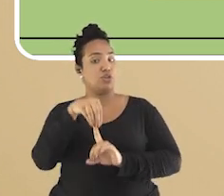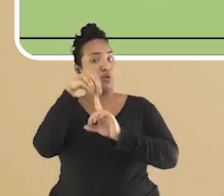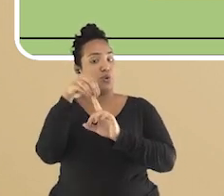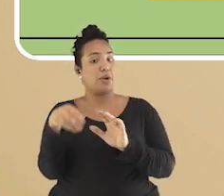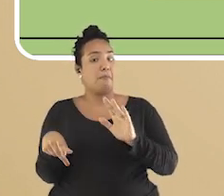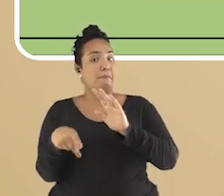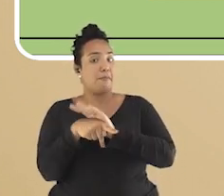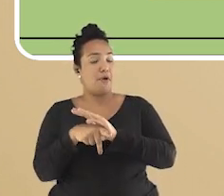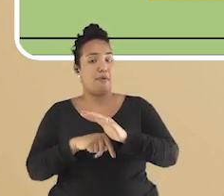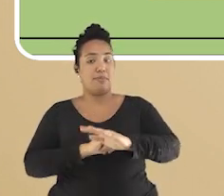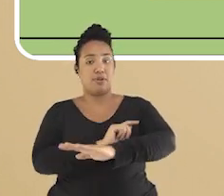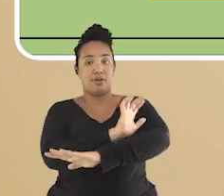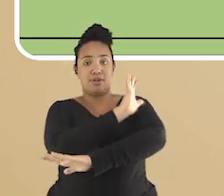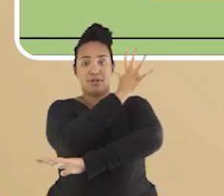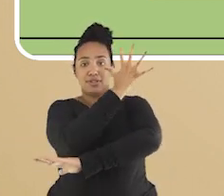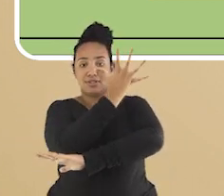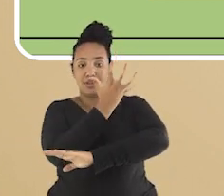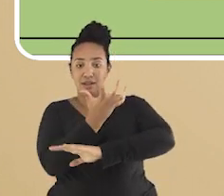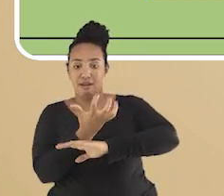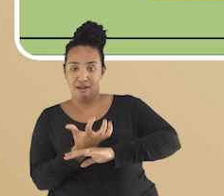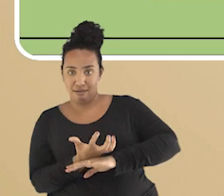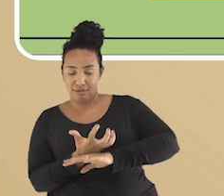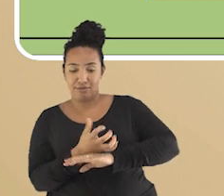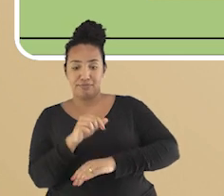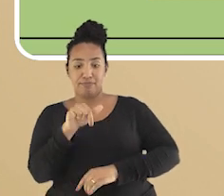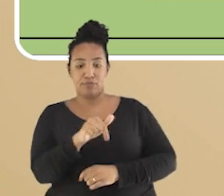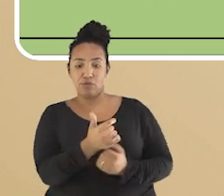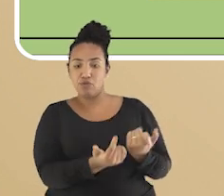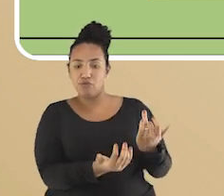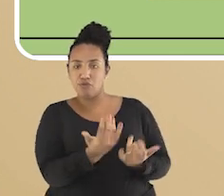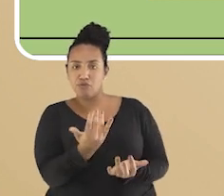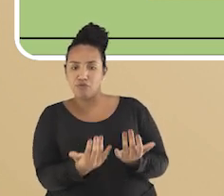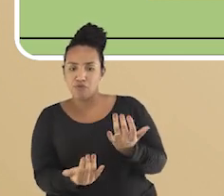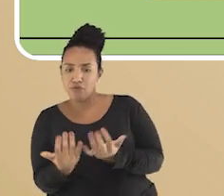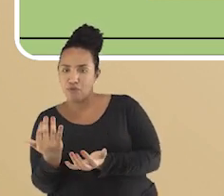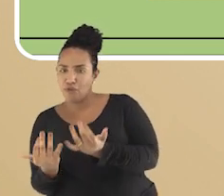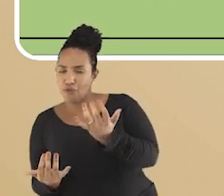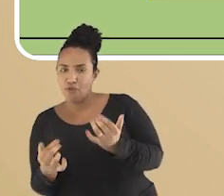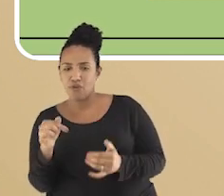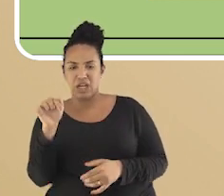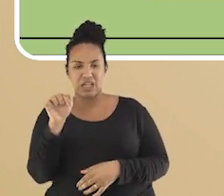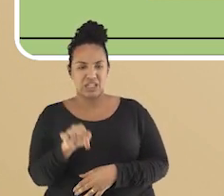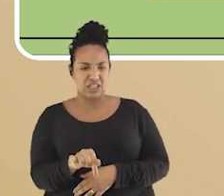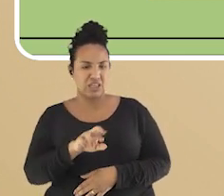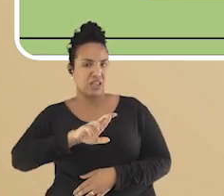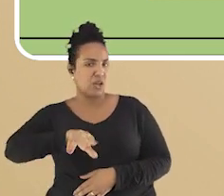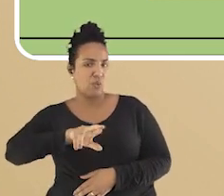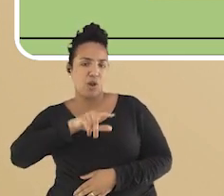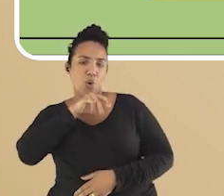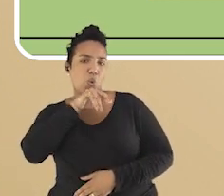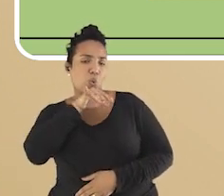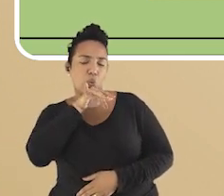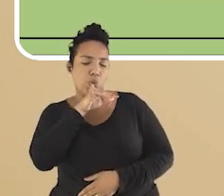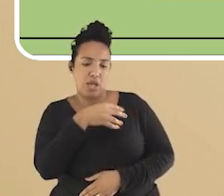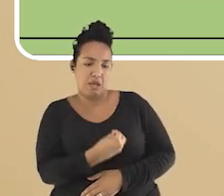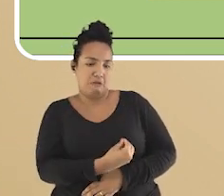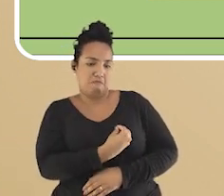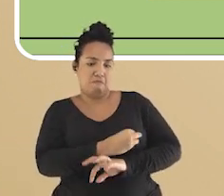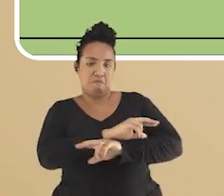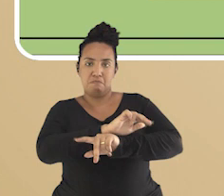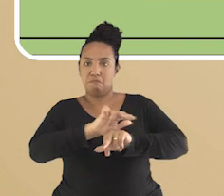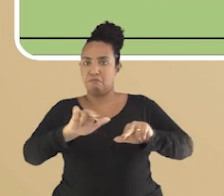do Cerrado. O fogo em seu solo, não como desastre para o fim da biodiversidade do